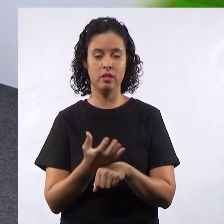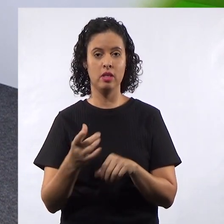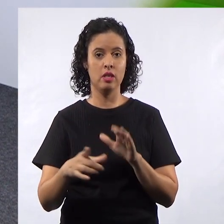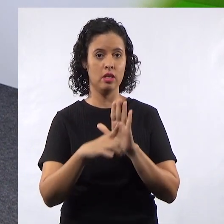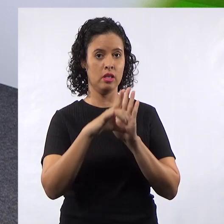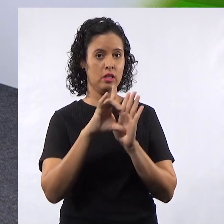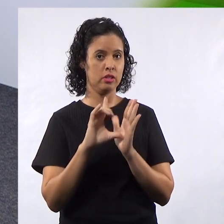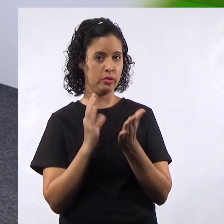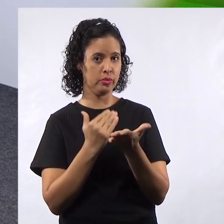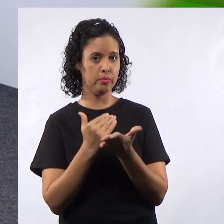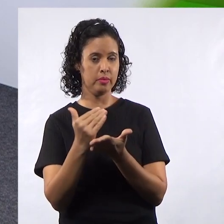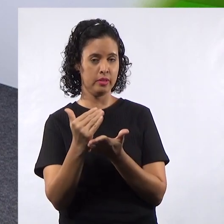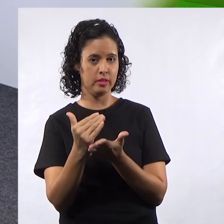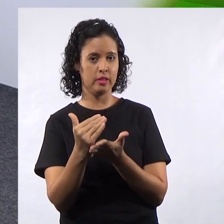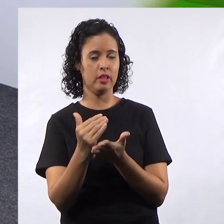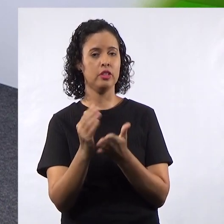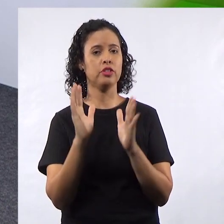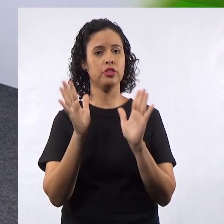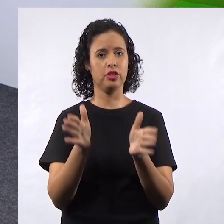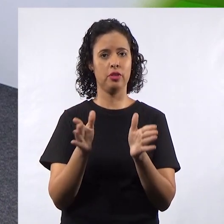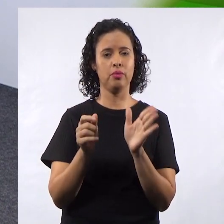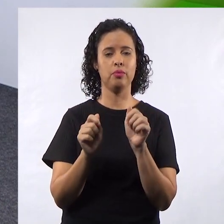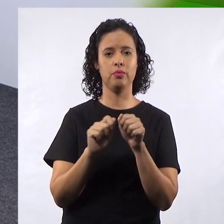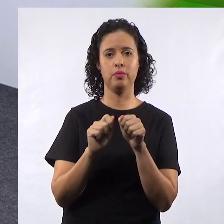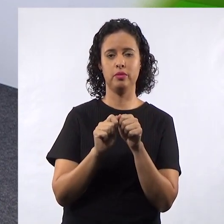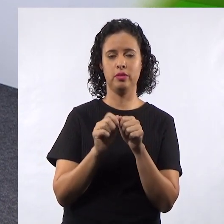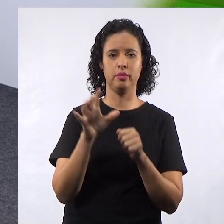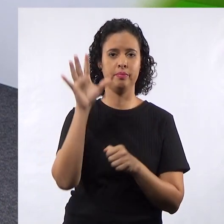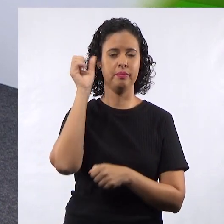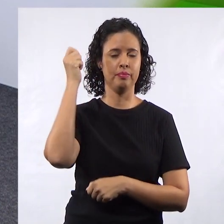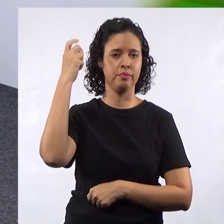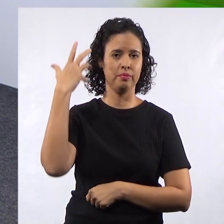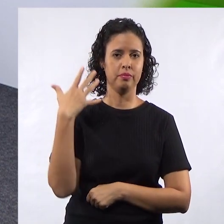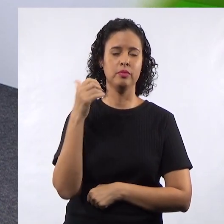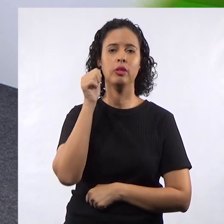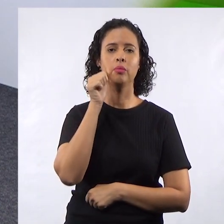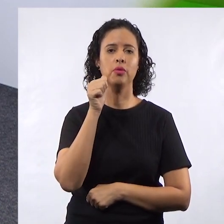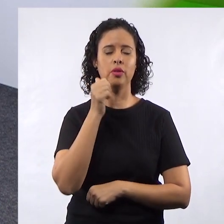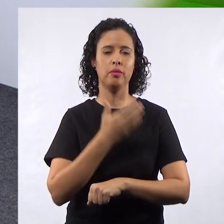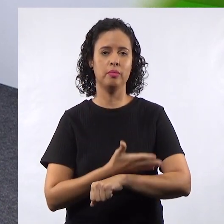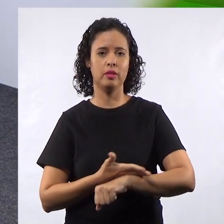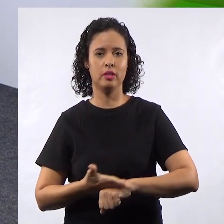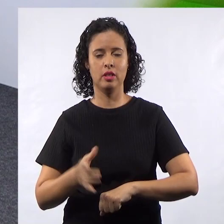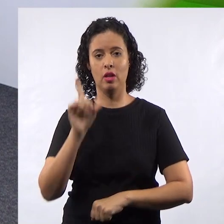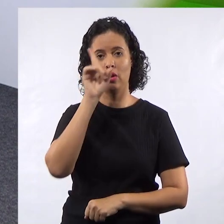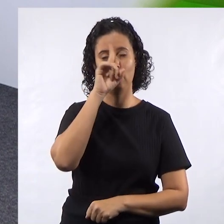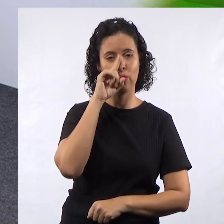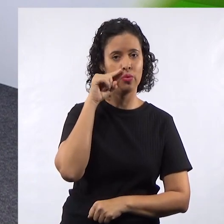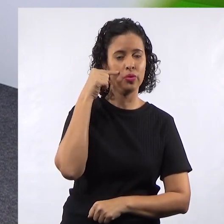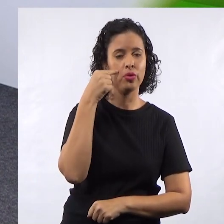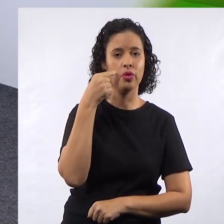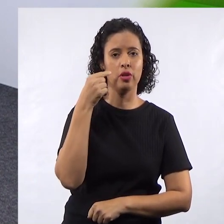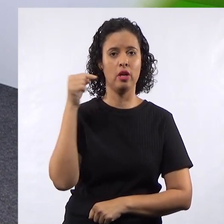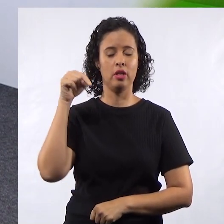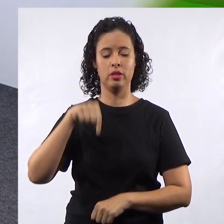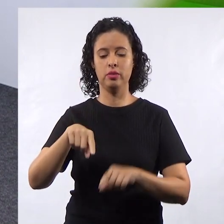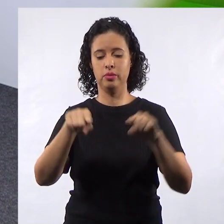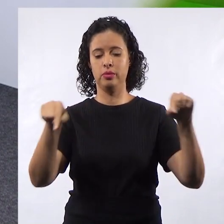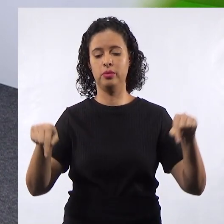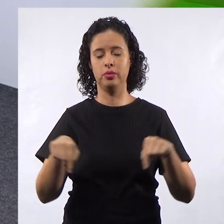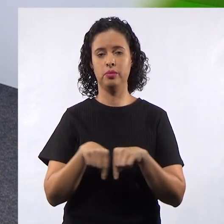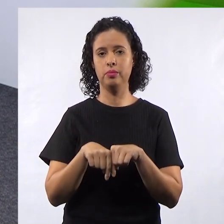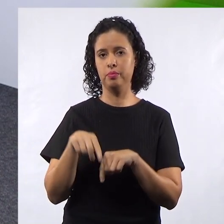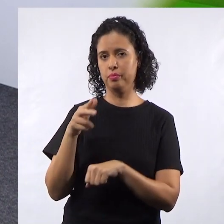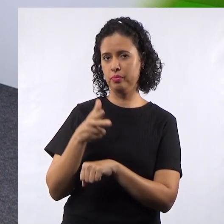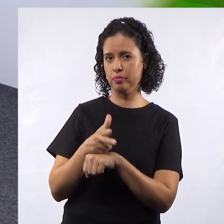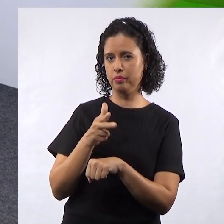Mas antes de a gente começar, como de costume, eu farei minha audiodescrição. Sou uma mulher branca, sou loira, estou aqui no Instituto